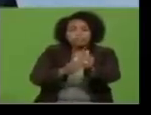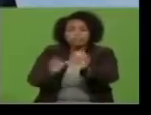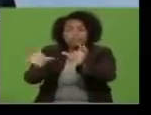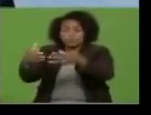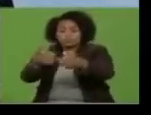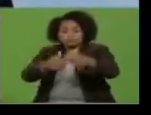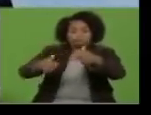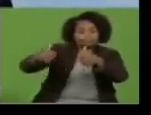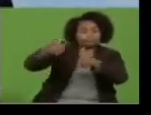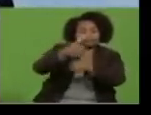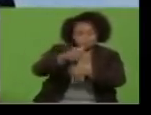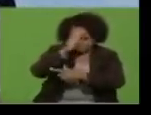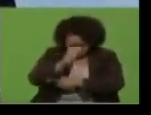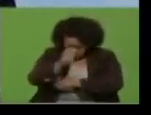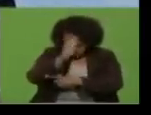saúde pública,